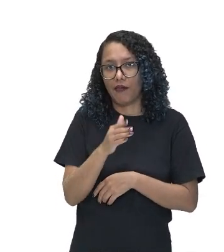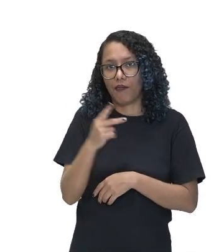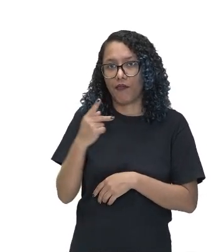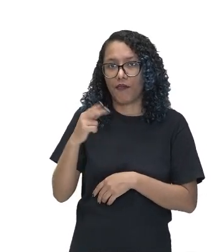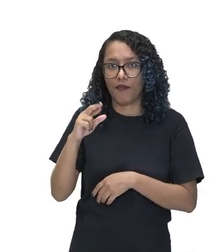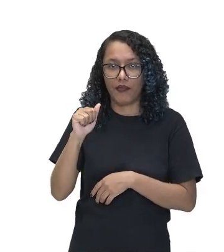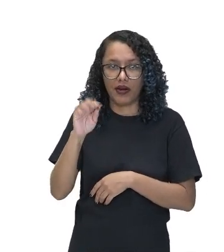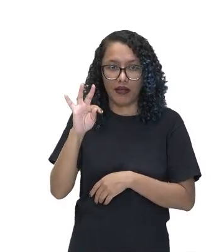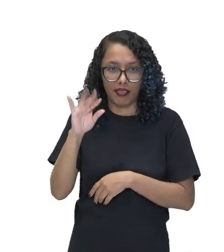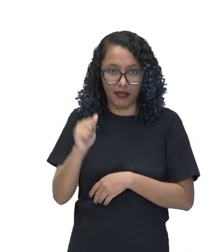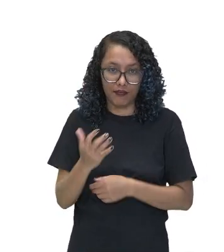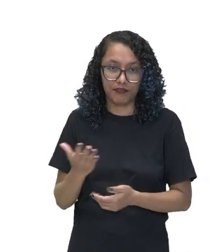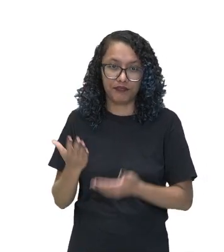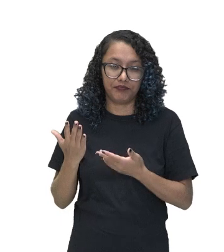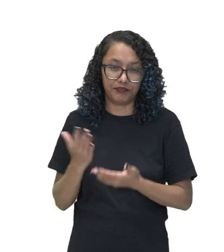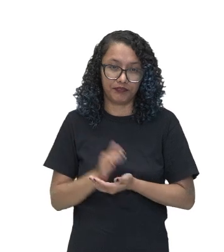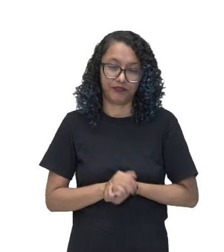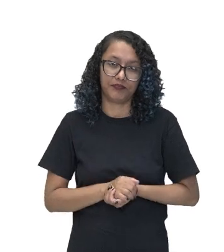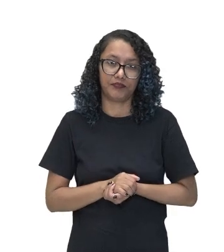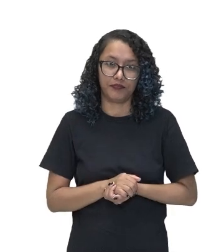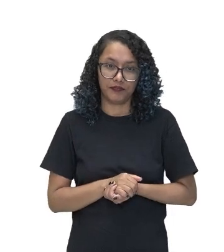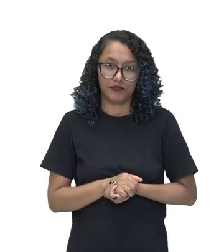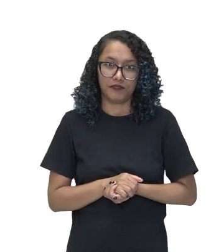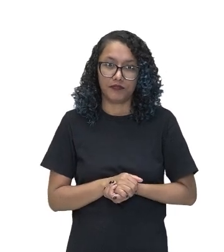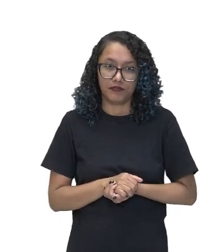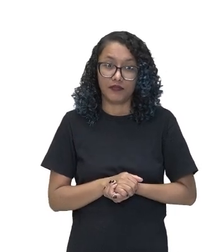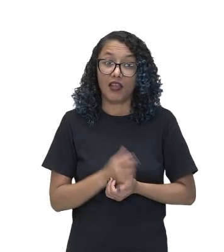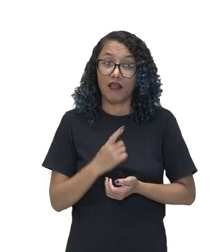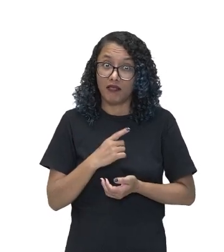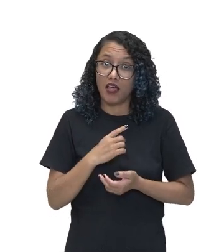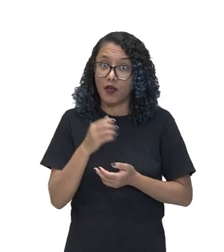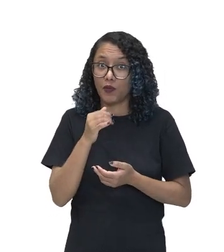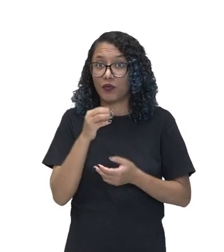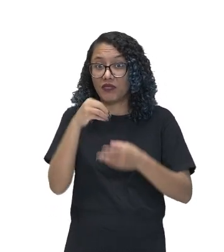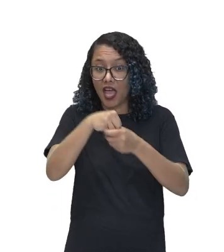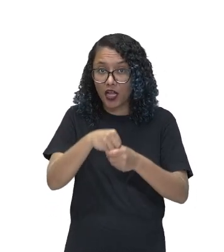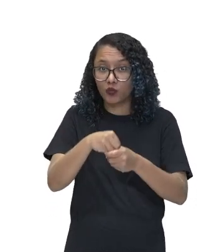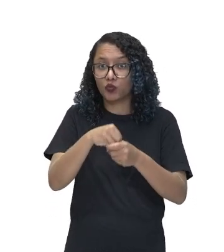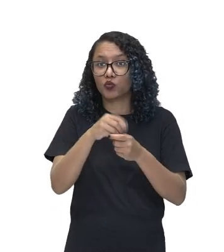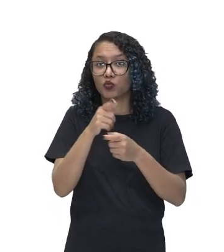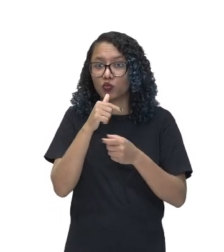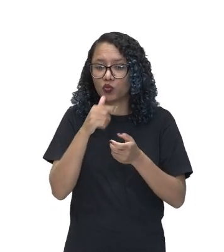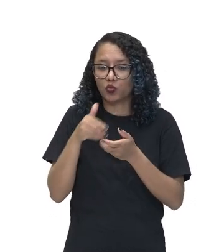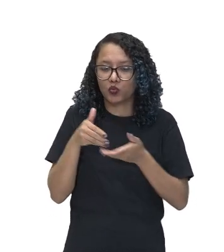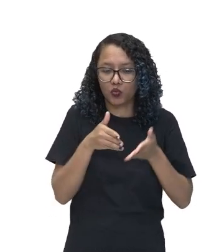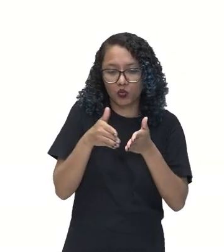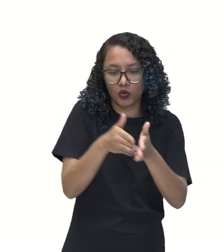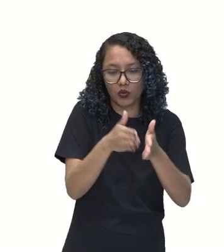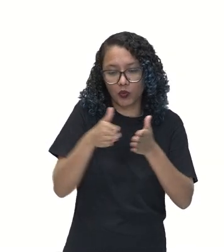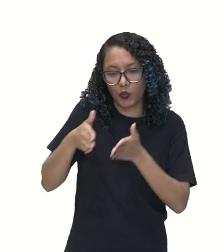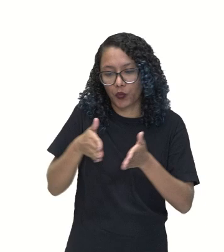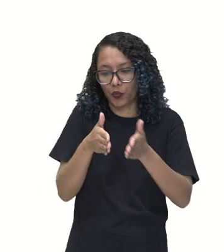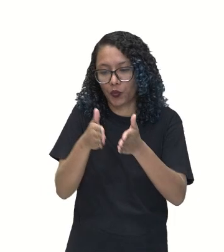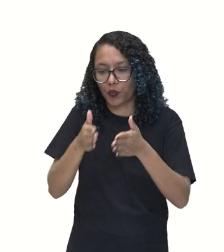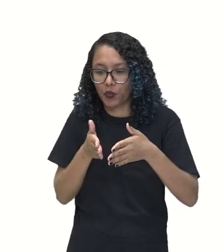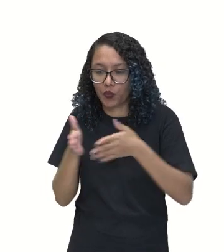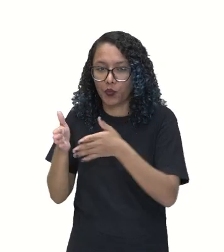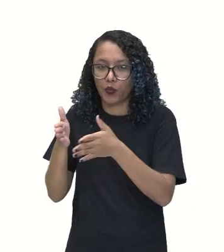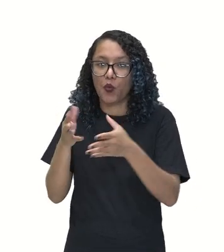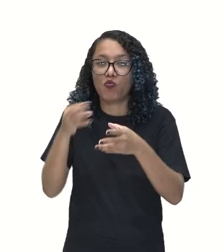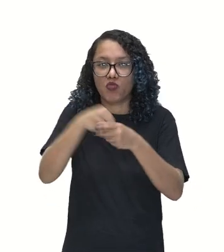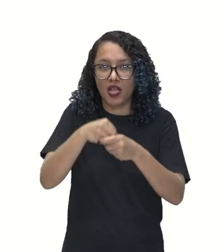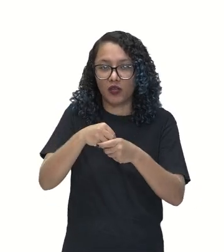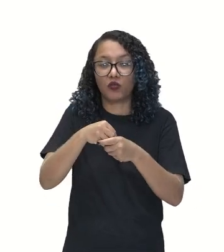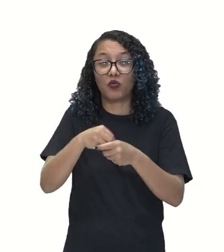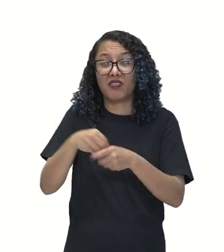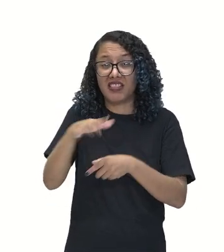neste mapa os rios que banham a América, que fazem parte da bacia hidrográfica do Rio da Prata, onde